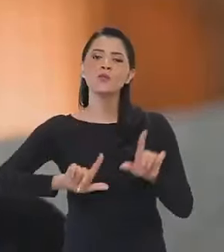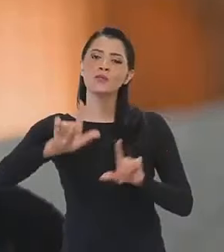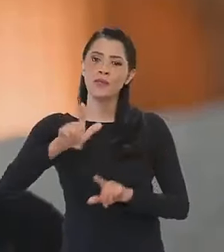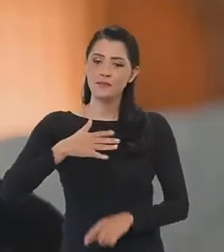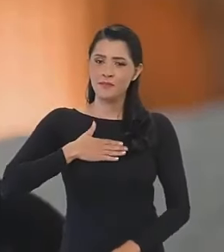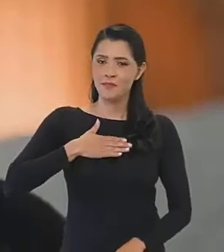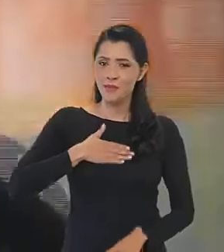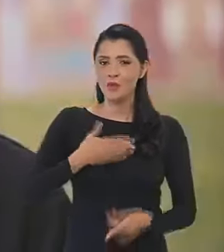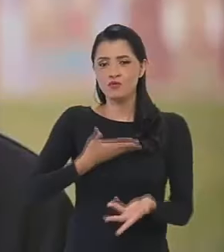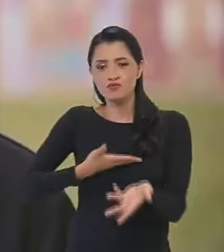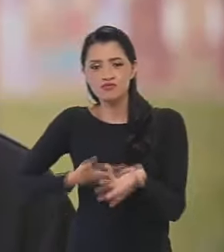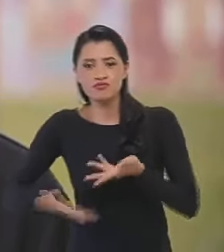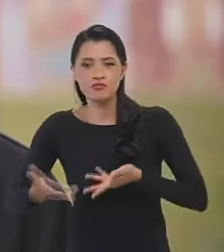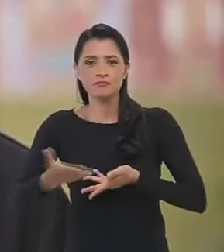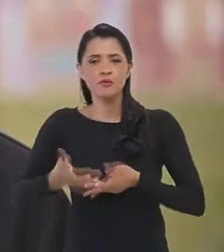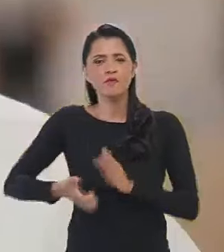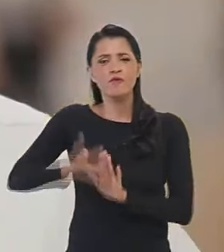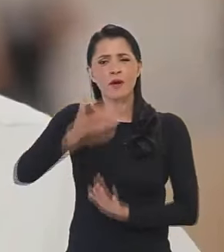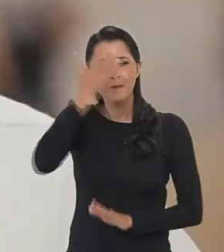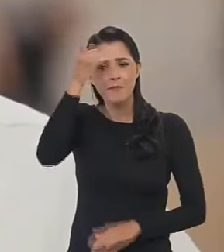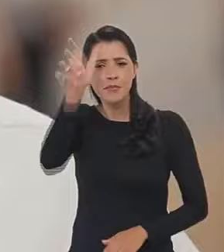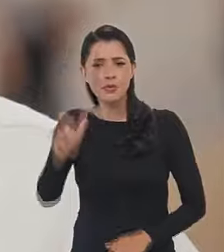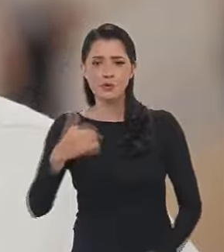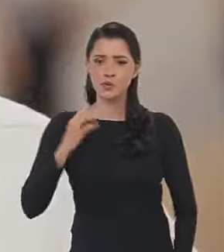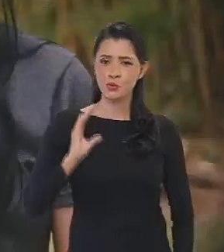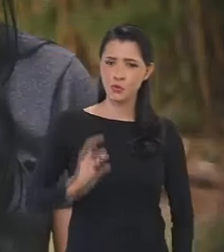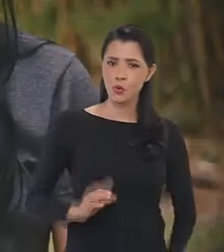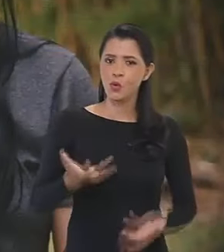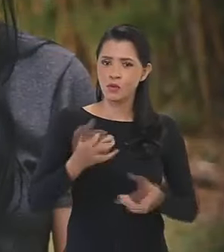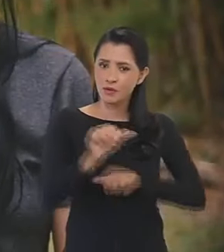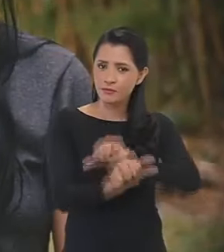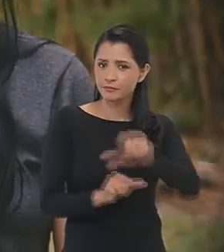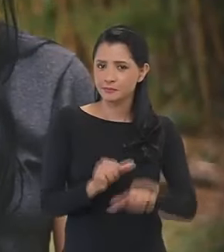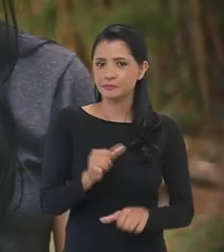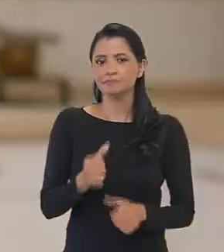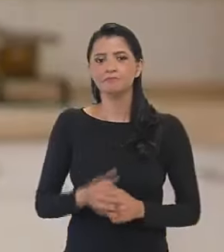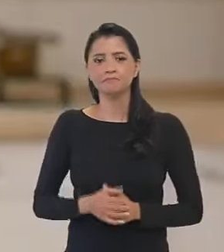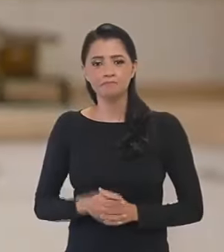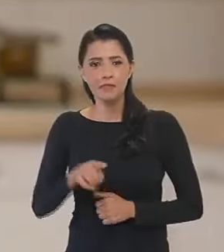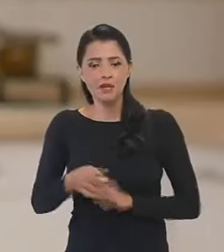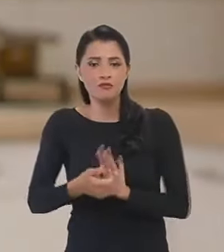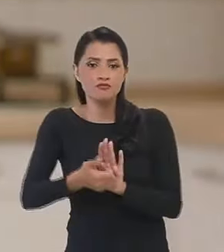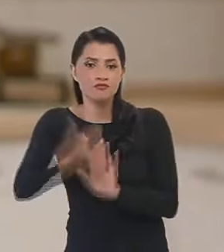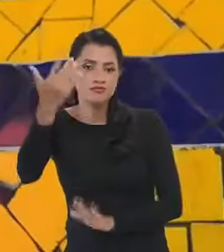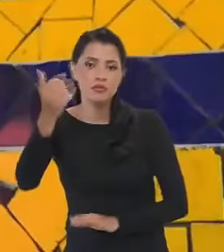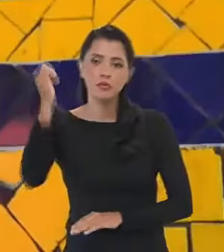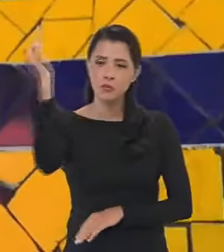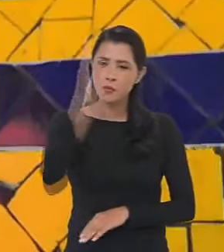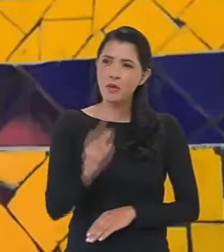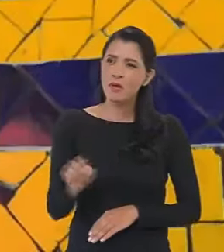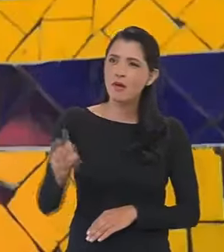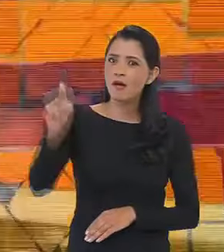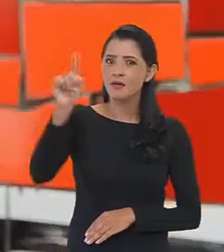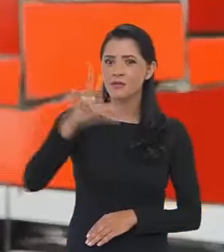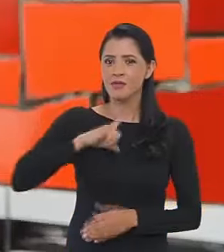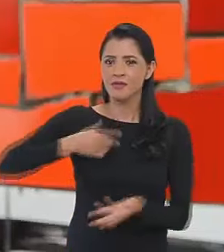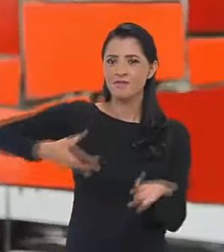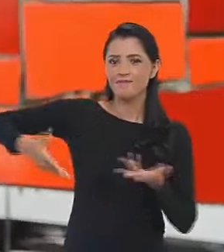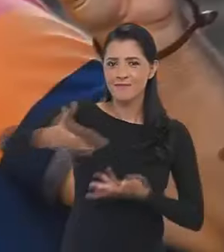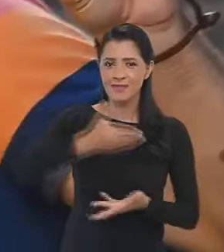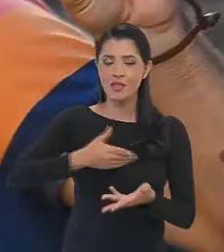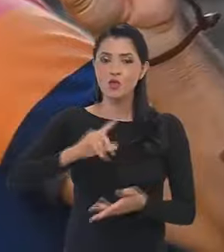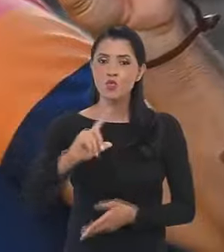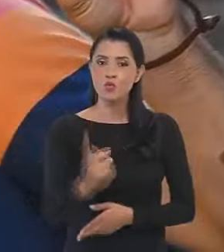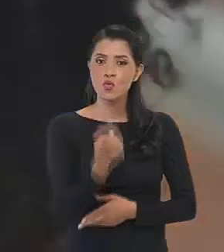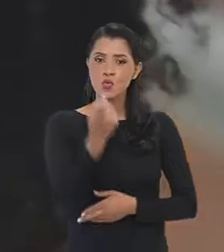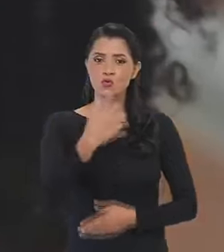meu e compartilhar com os milhões de cidadãos que anseiam por mudanças ele é plural da brasilidade que o cerca